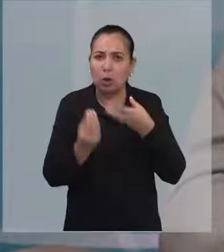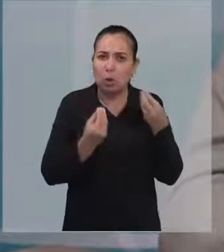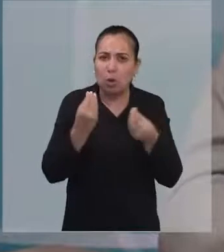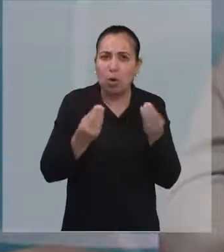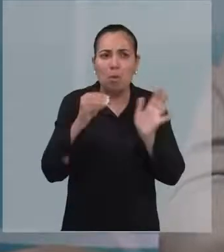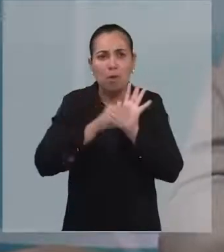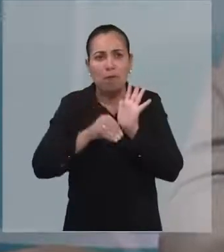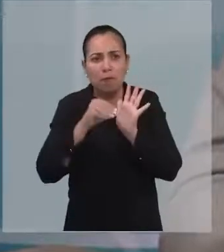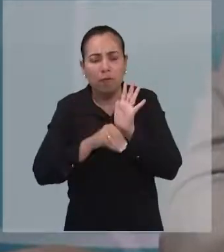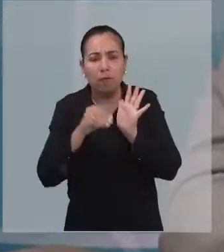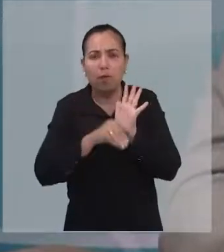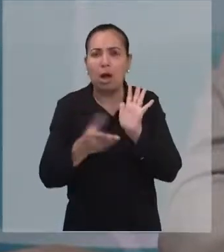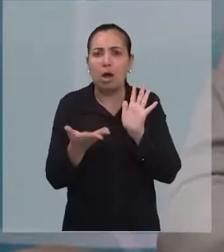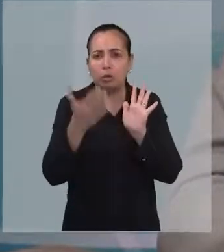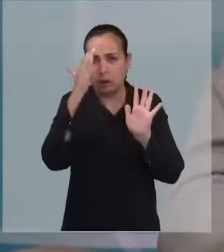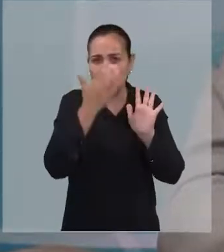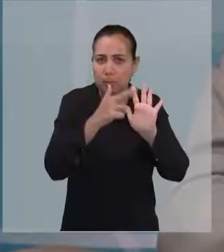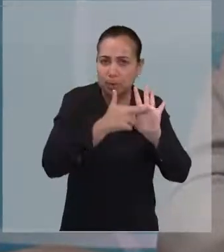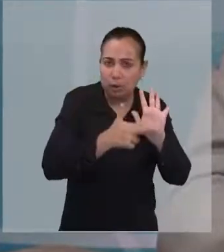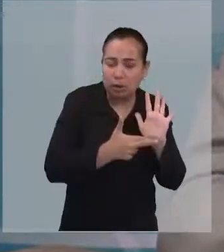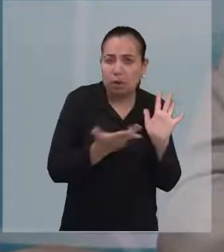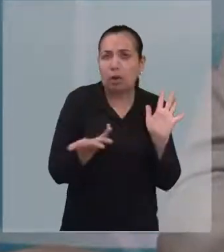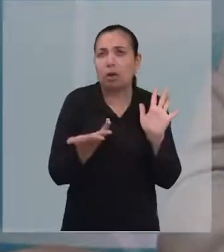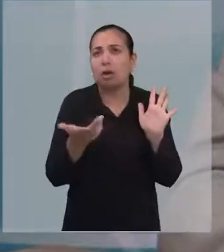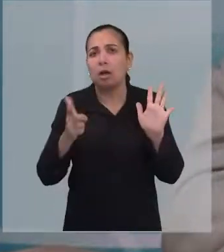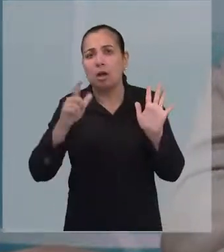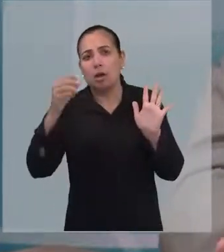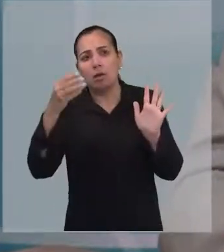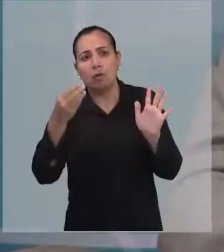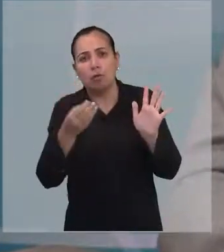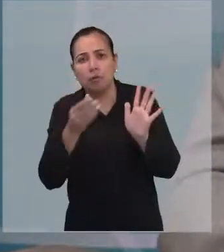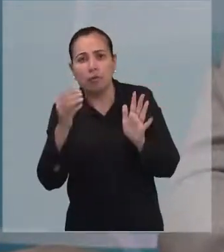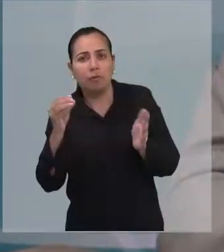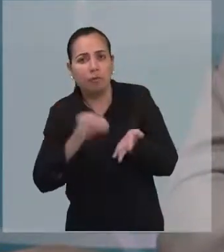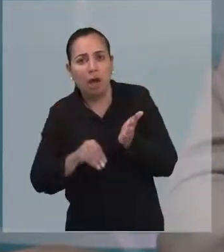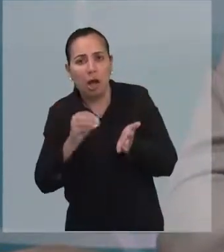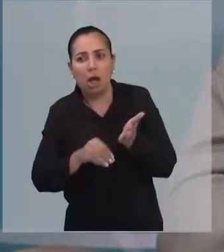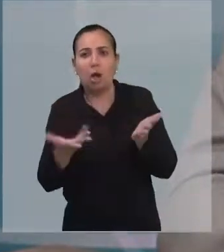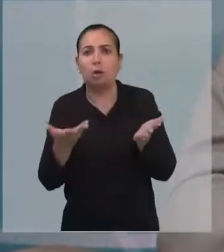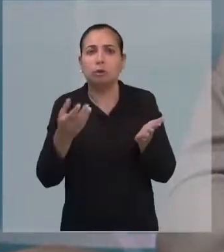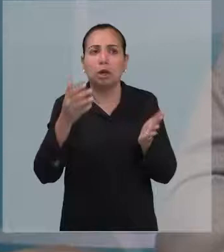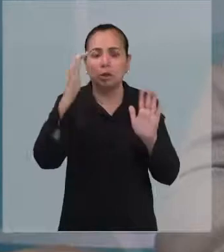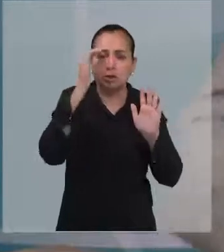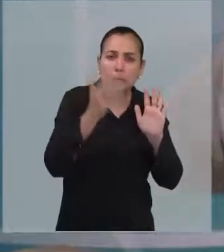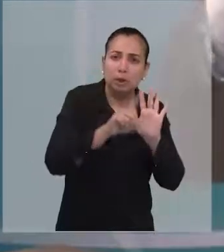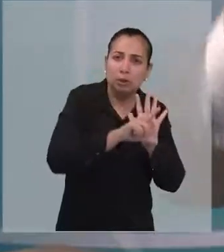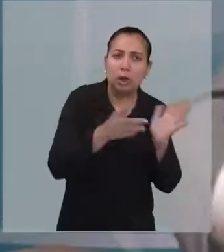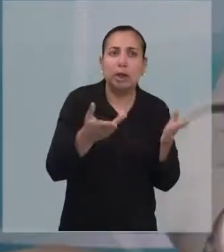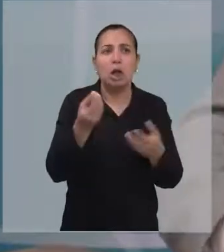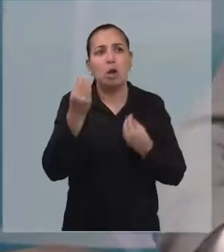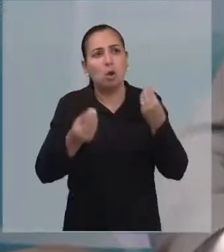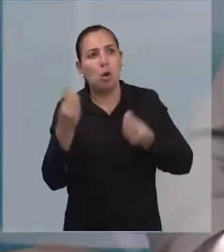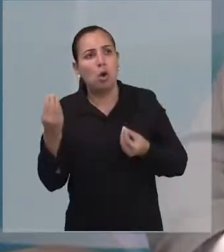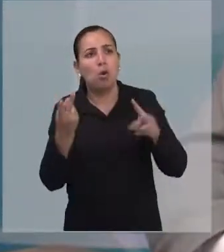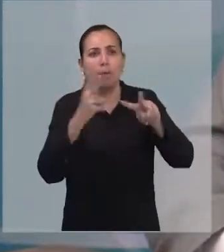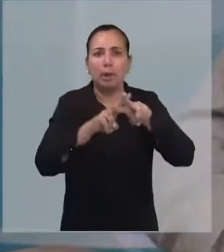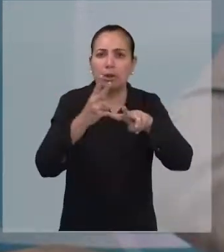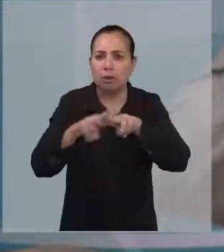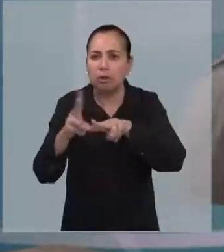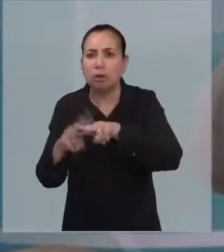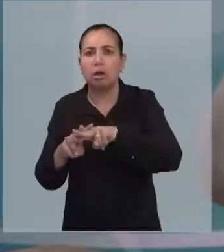arestas, irregularidades e qualquer coisa do gênero, né? Ou seja, é muito tempo prendendo, fazendo acordos,